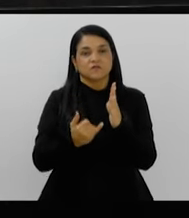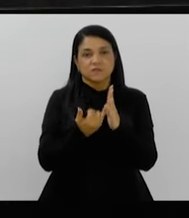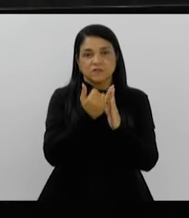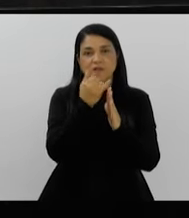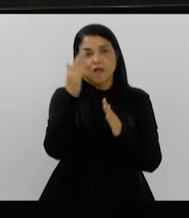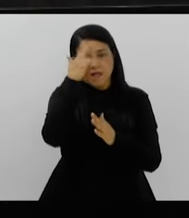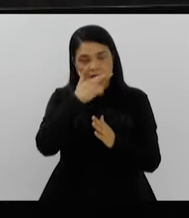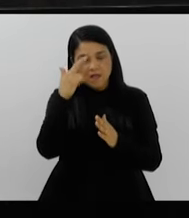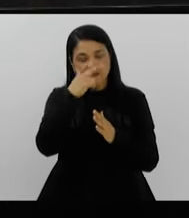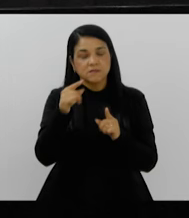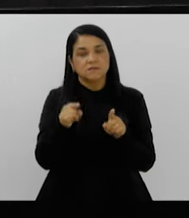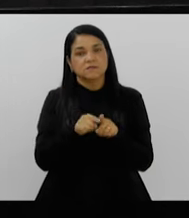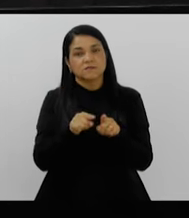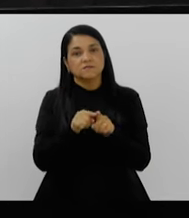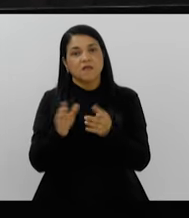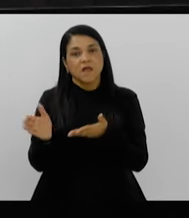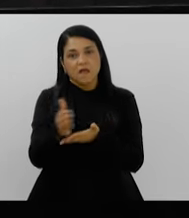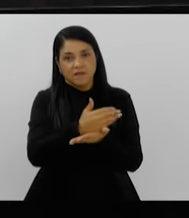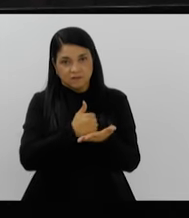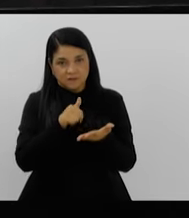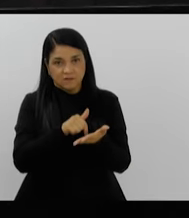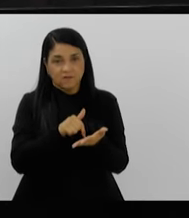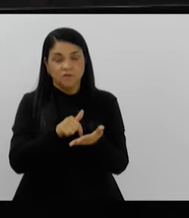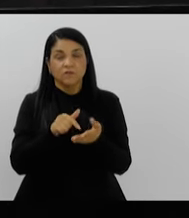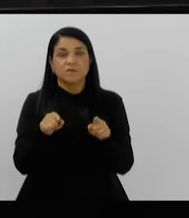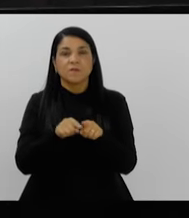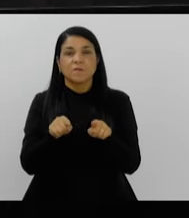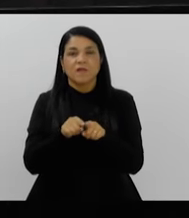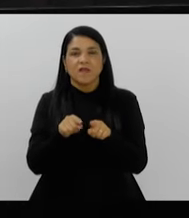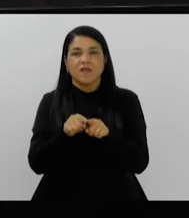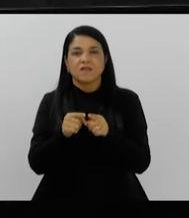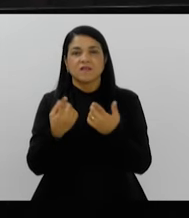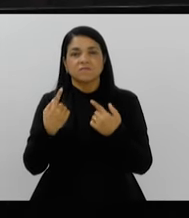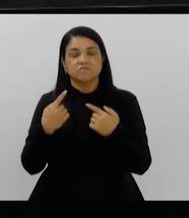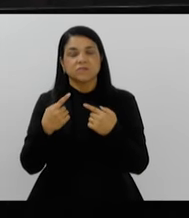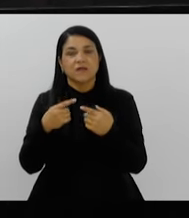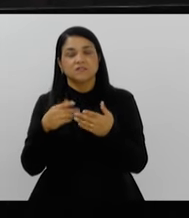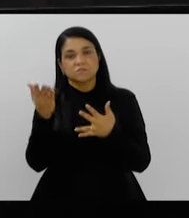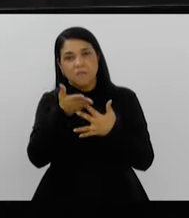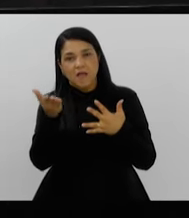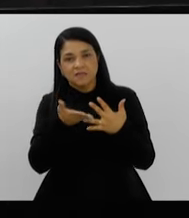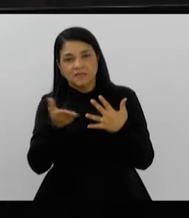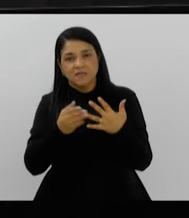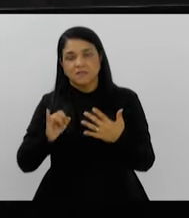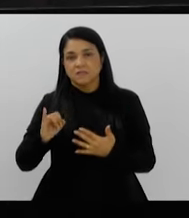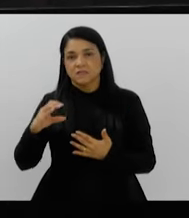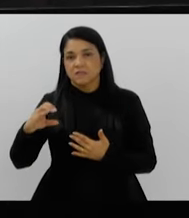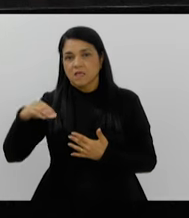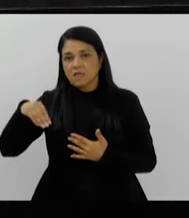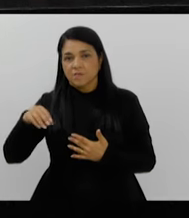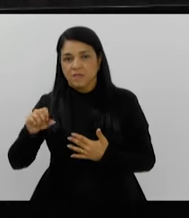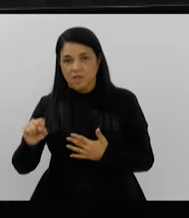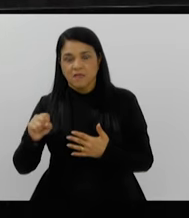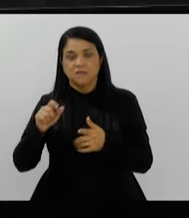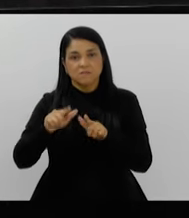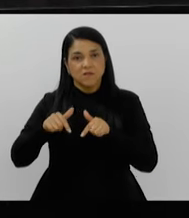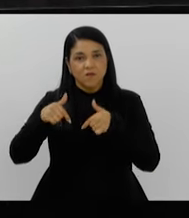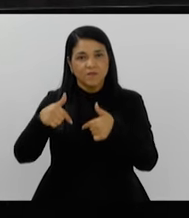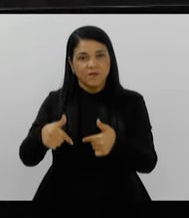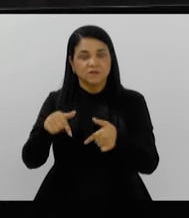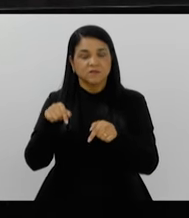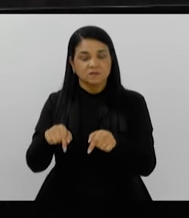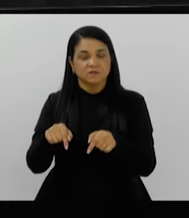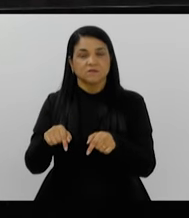na arrecadação, né? A questão das parcelas do ICMS incidente na operação